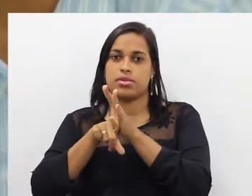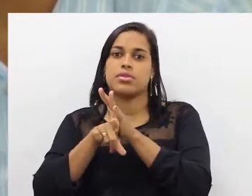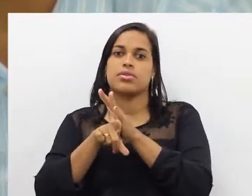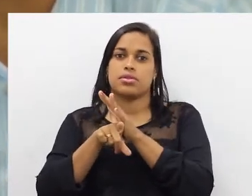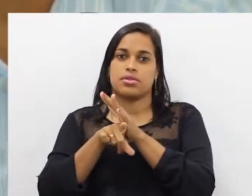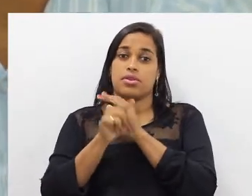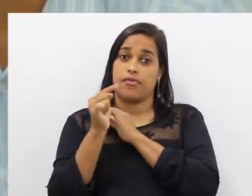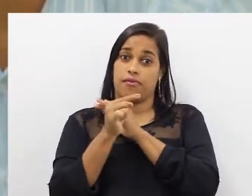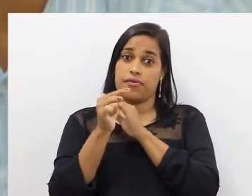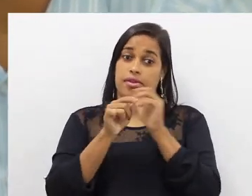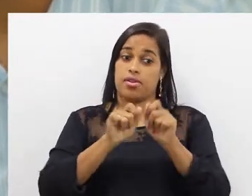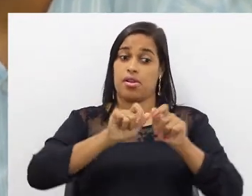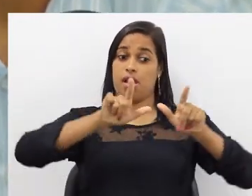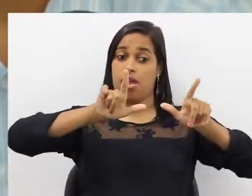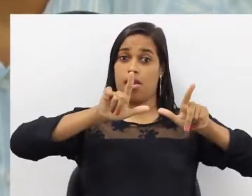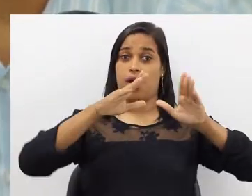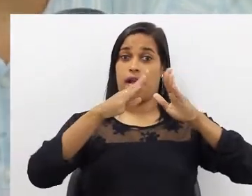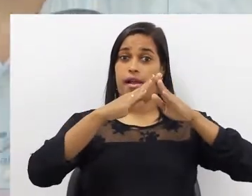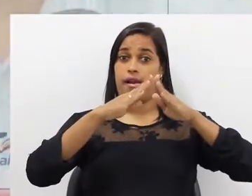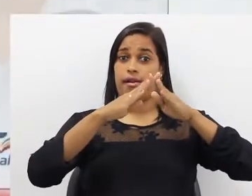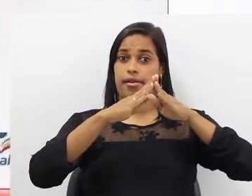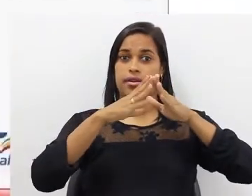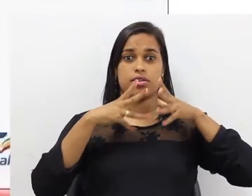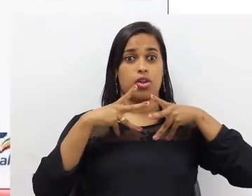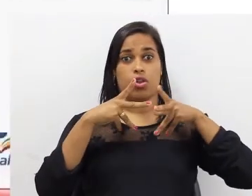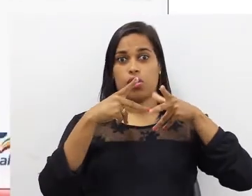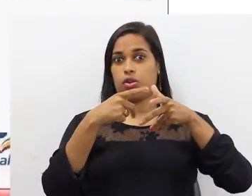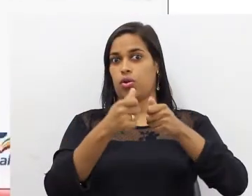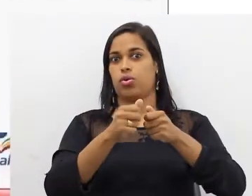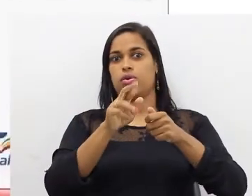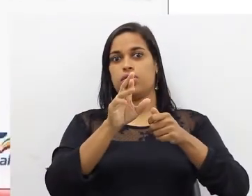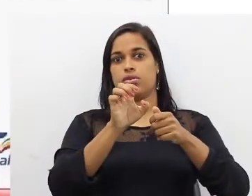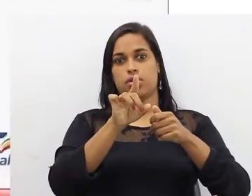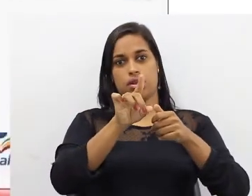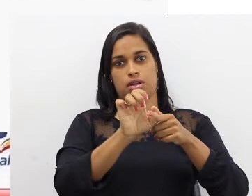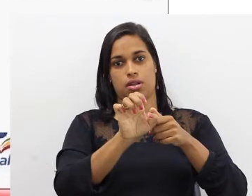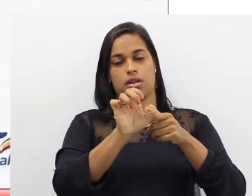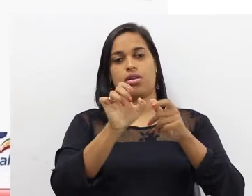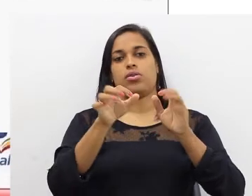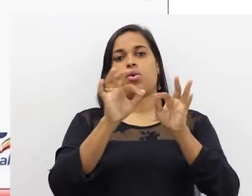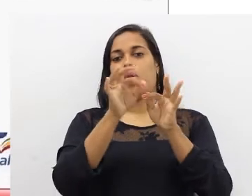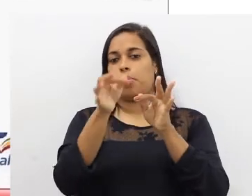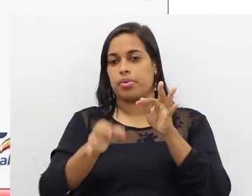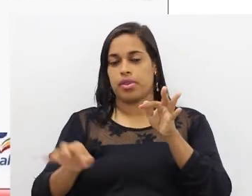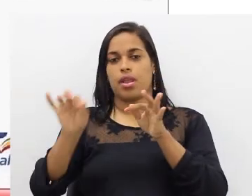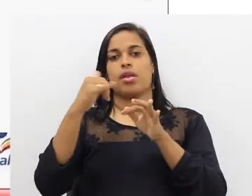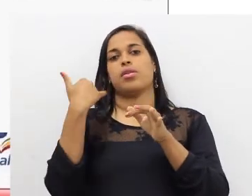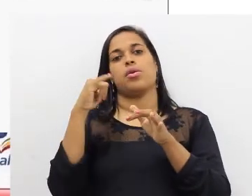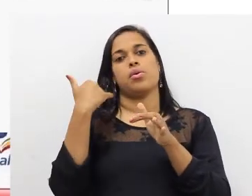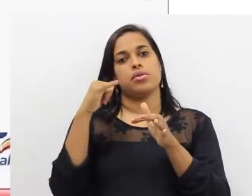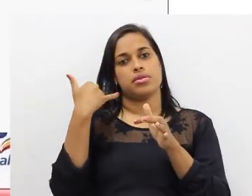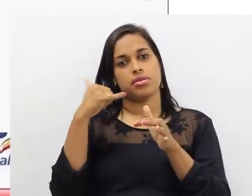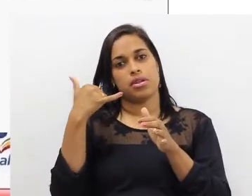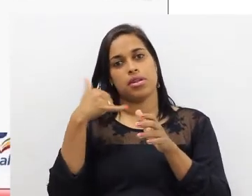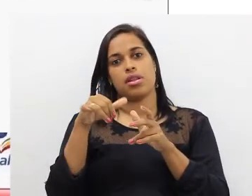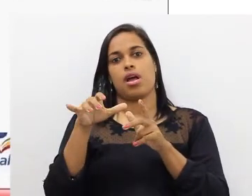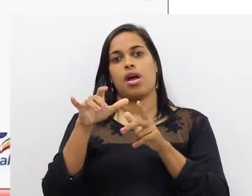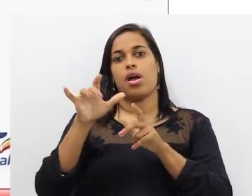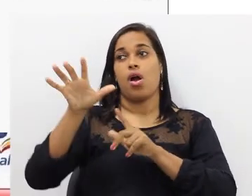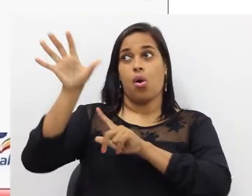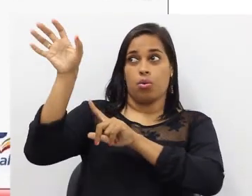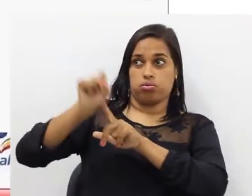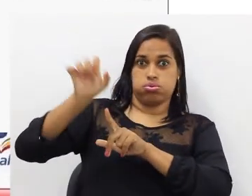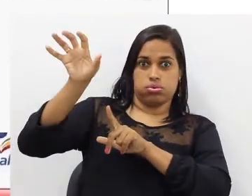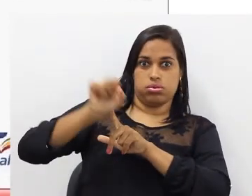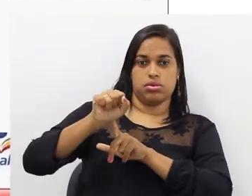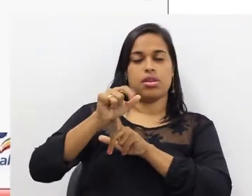Veja nessa figura aí, que numa residência, que tudo está em rede mesh, o computador, o celular, o próprio roteador para a internet, uma